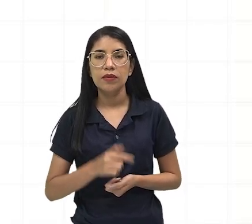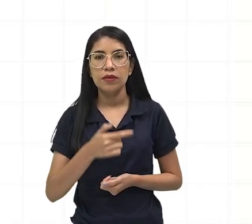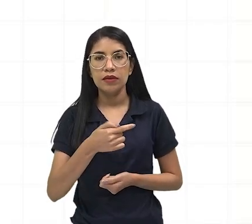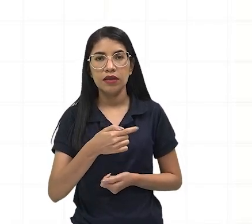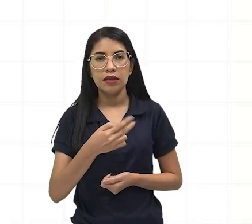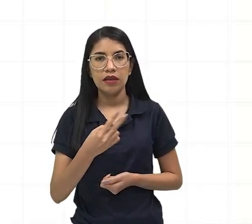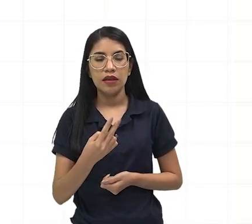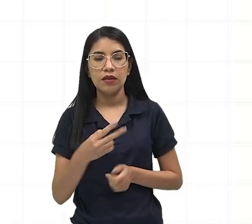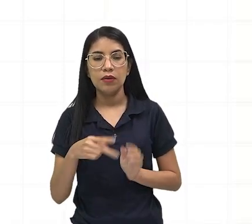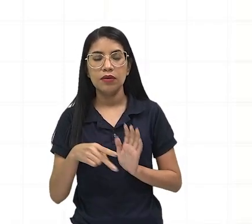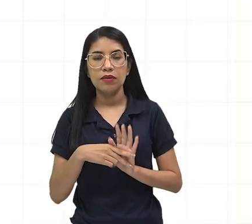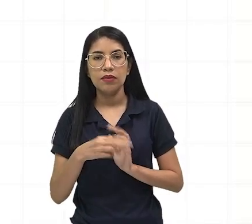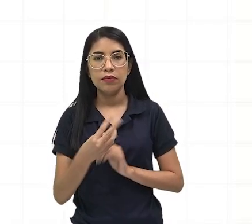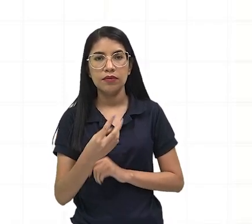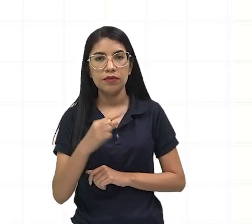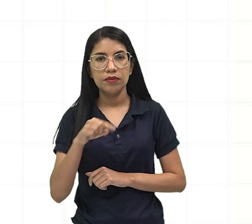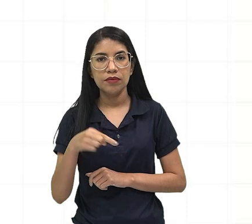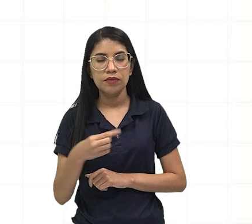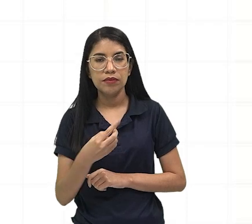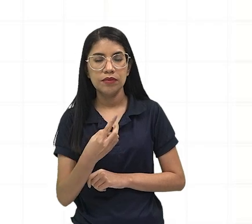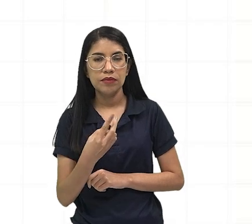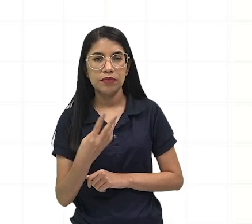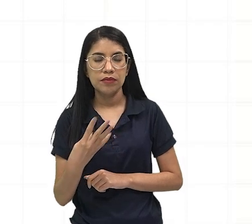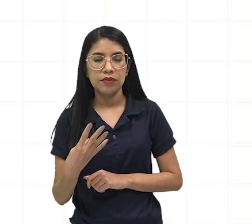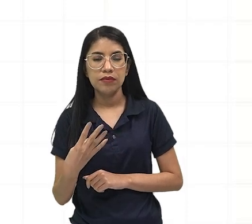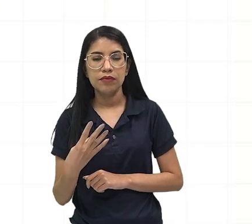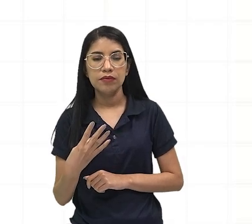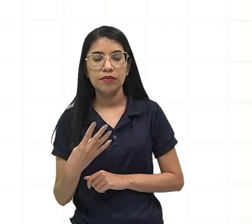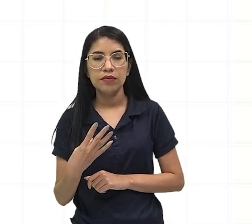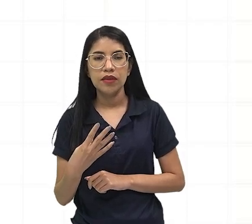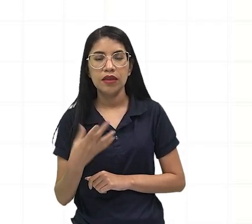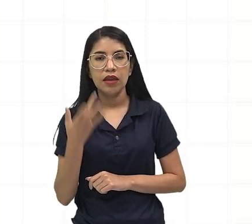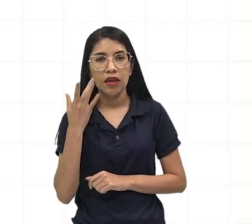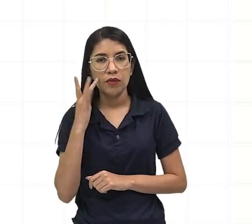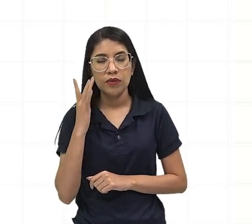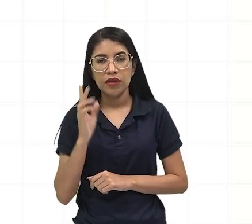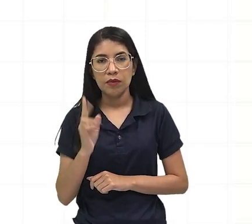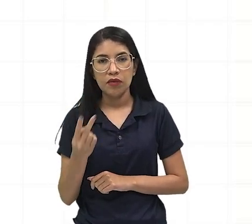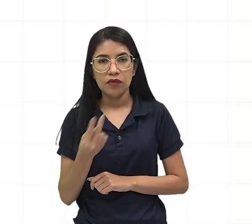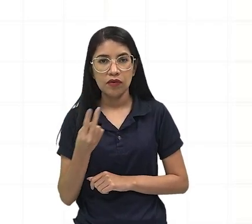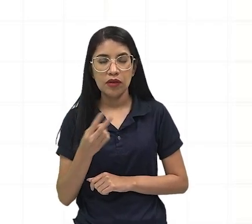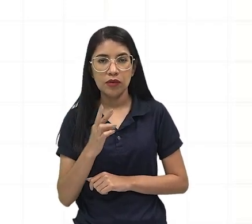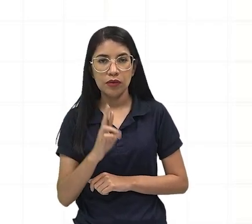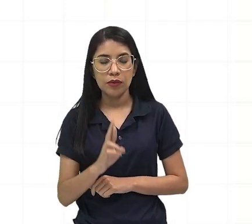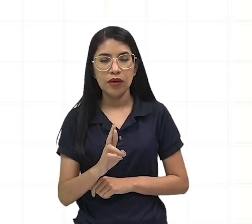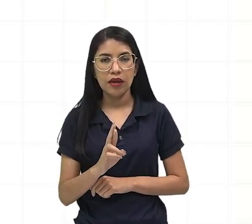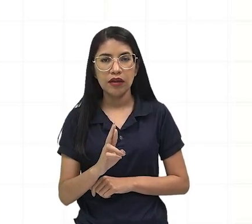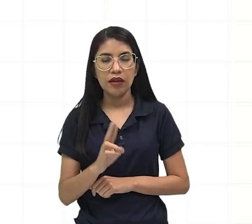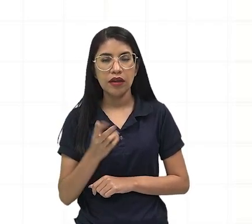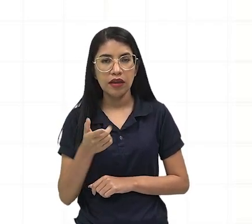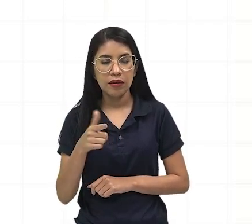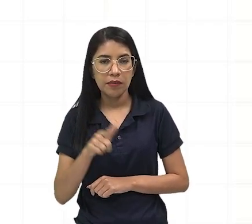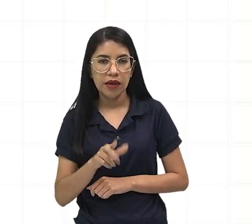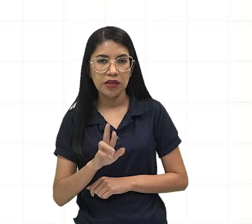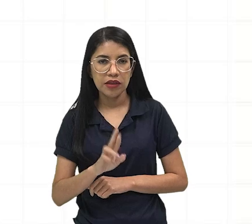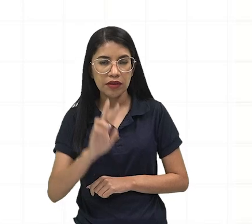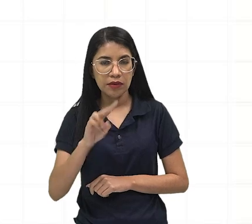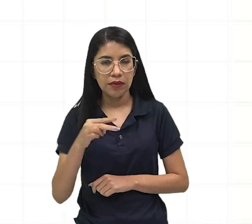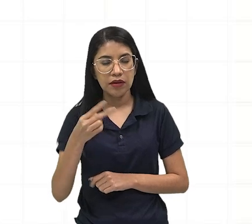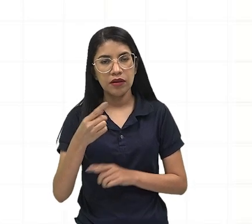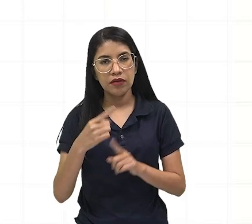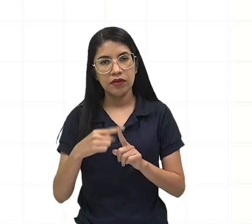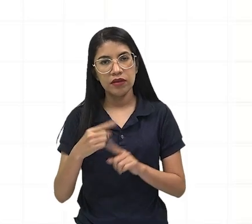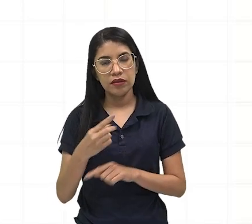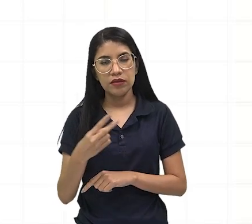igual 3,14. Aqui a gente não sabe, continua com R ao quadrado, vezes